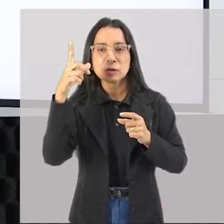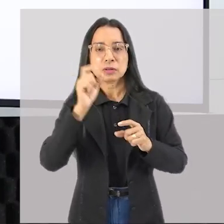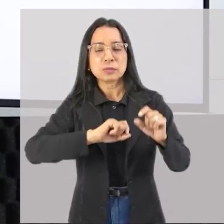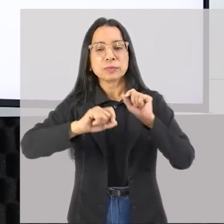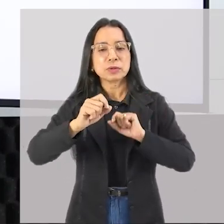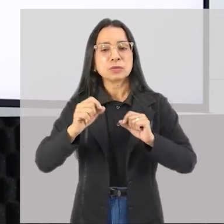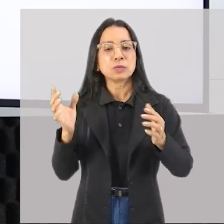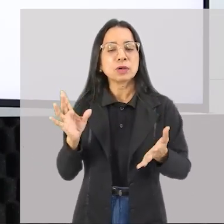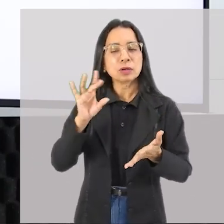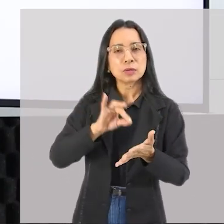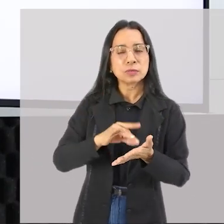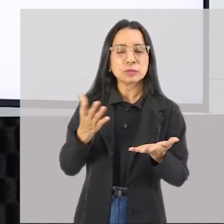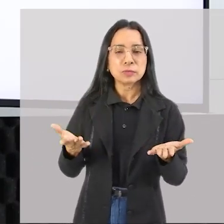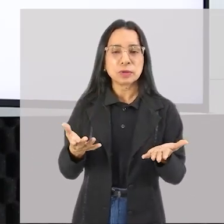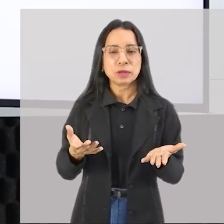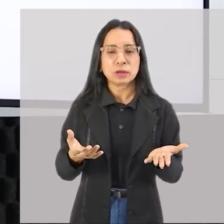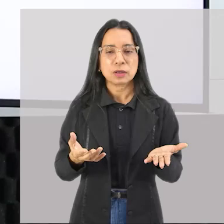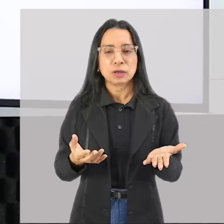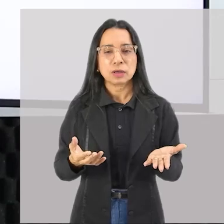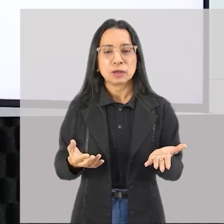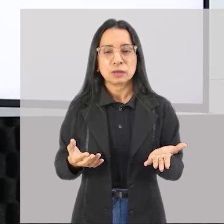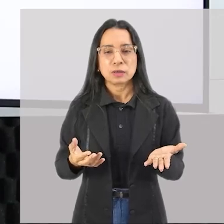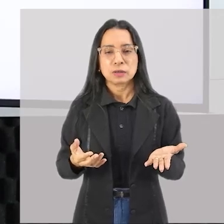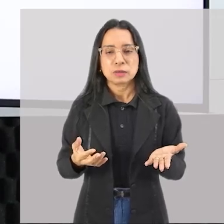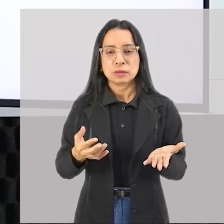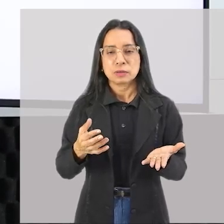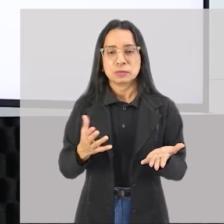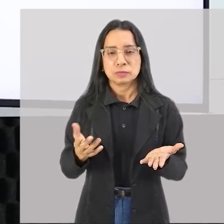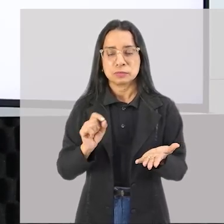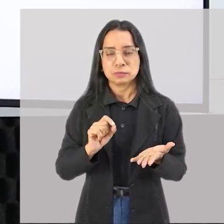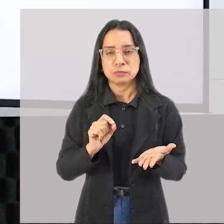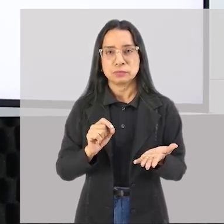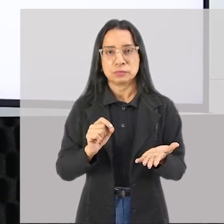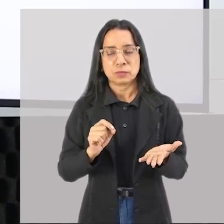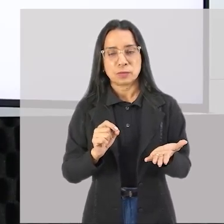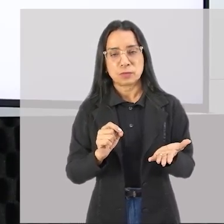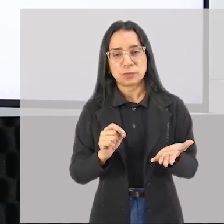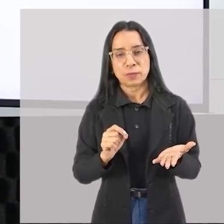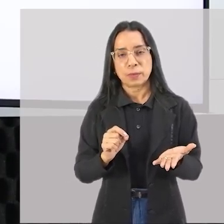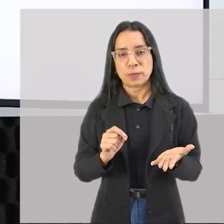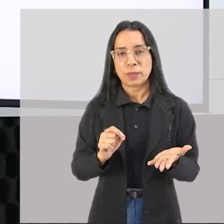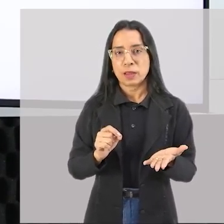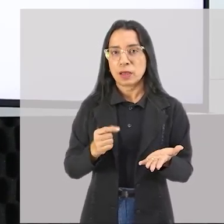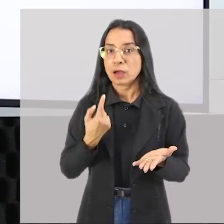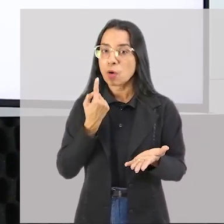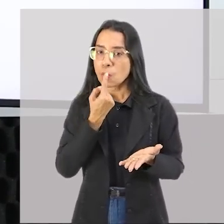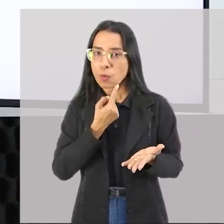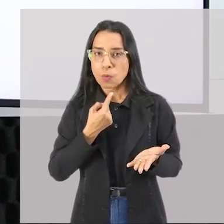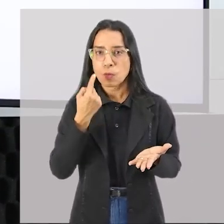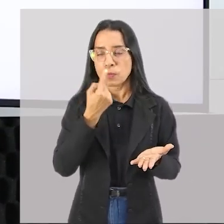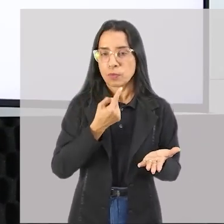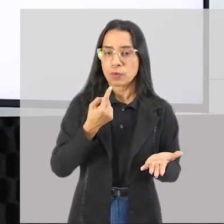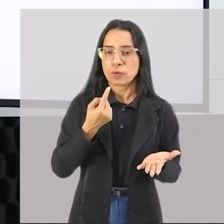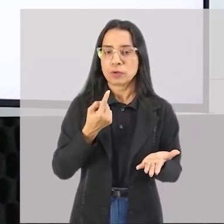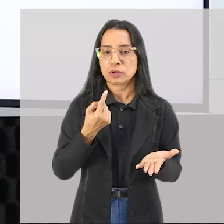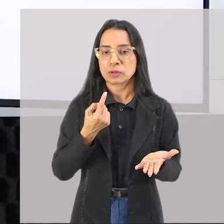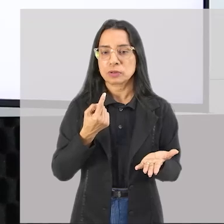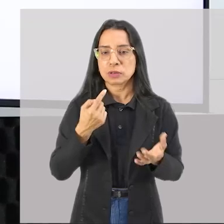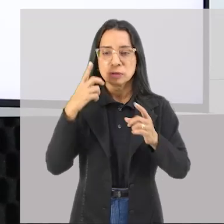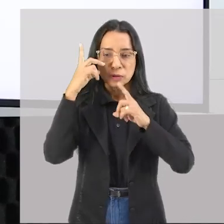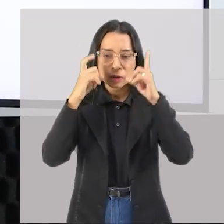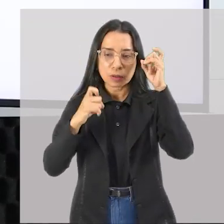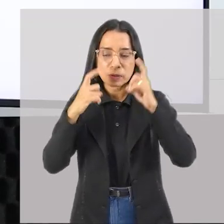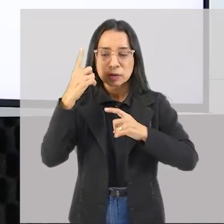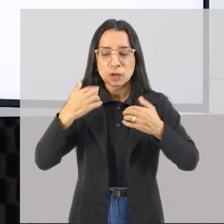quer confirmar. Quando você diz really, é porque você quer confirmar alguma coisa. Então, o seu tom de voz, a sua expressão corporal,